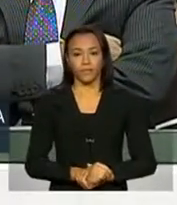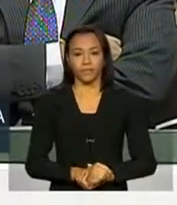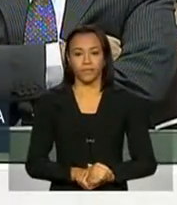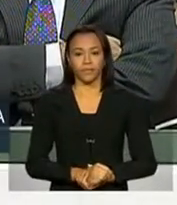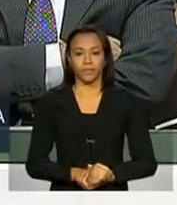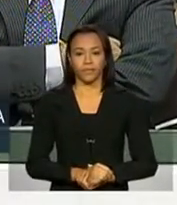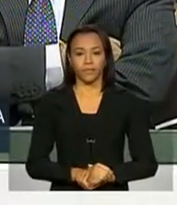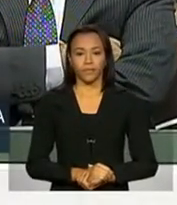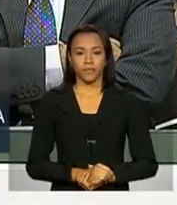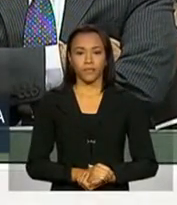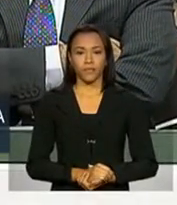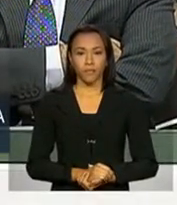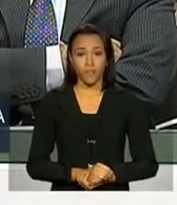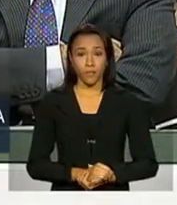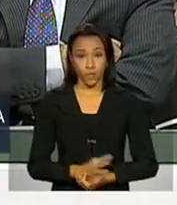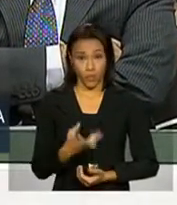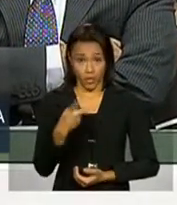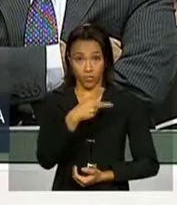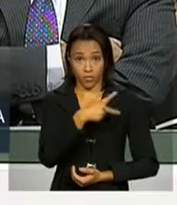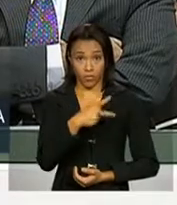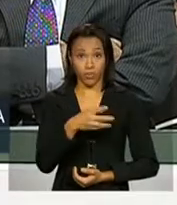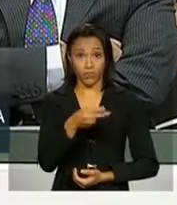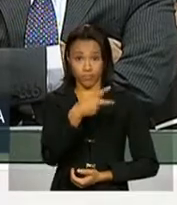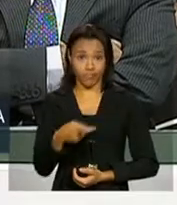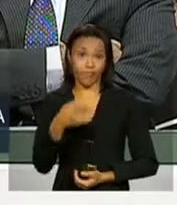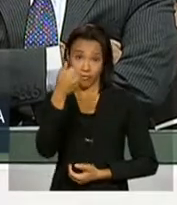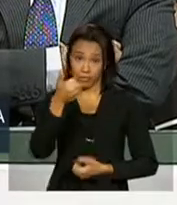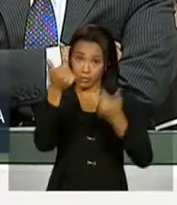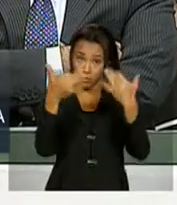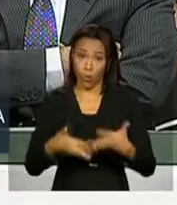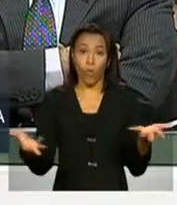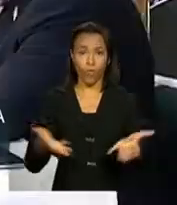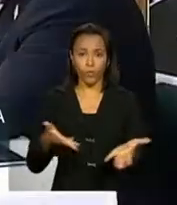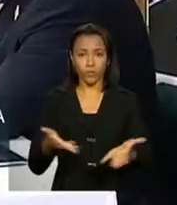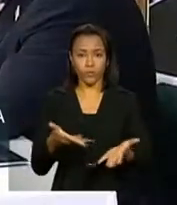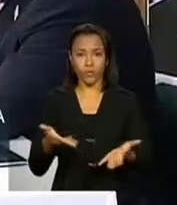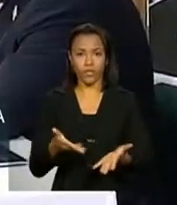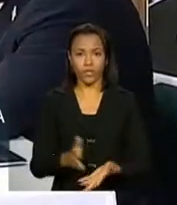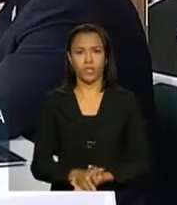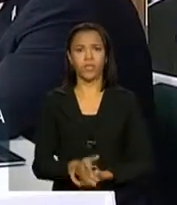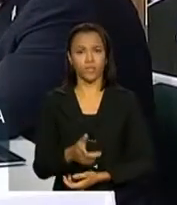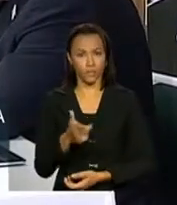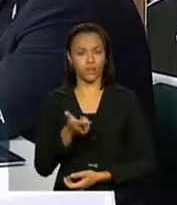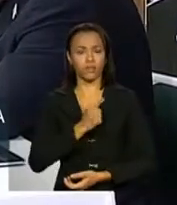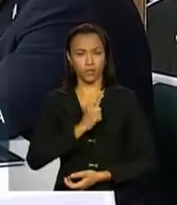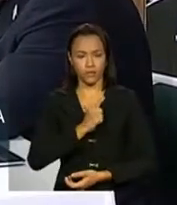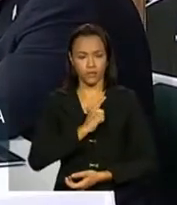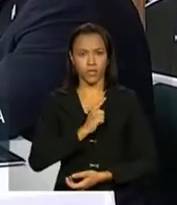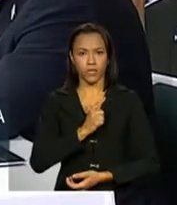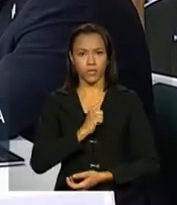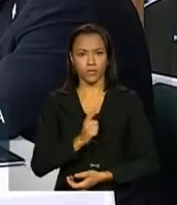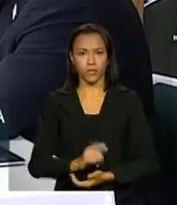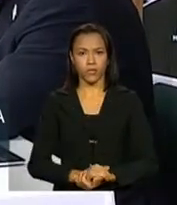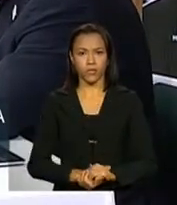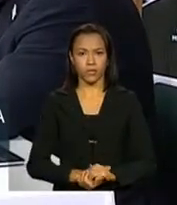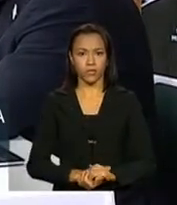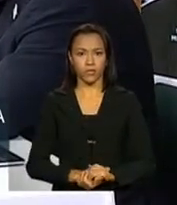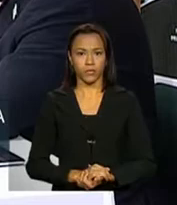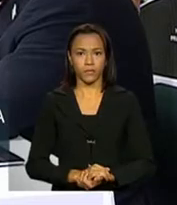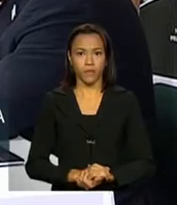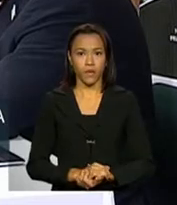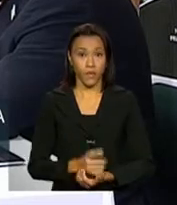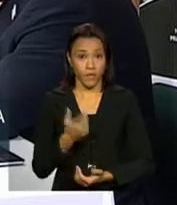Bom, o que a presidente colocou foi, na verdade, nesse primeiro momento, ou seja, estamos fazendo todo essa relação,